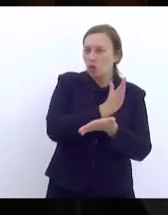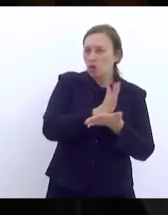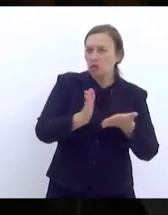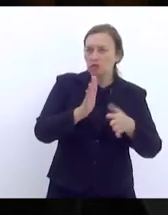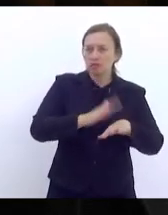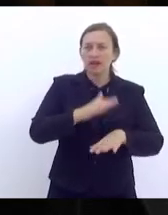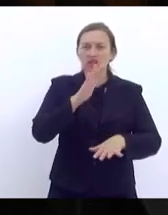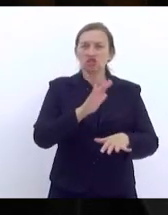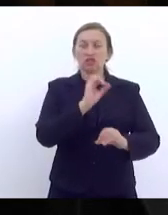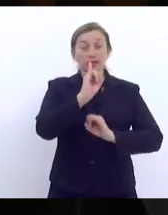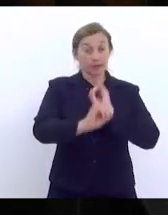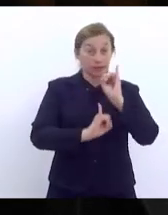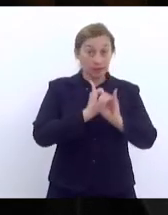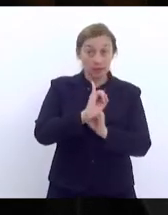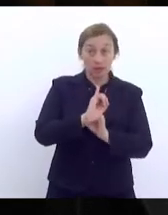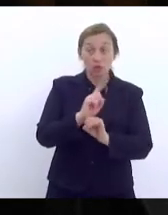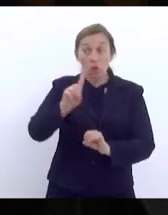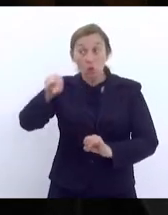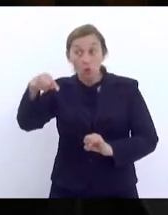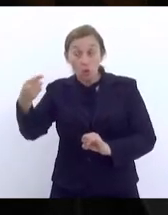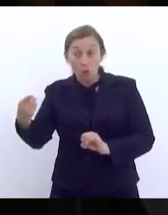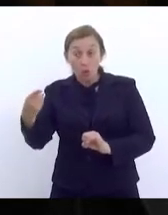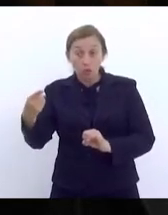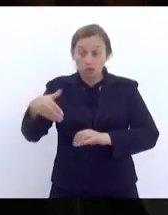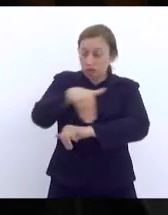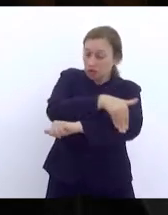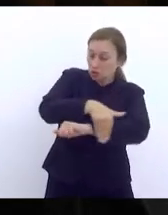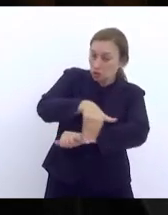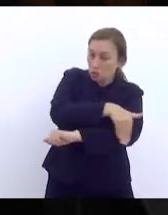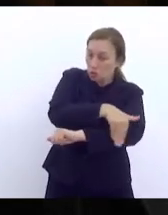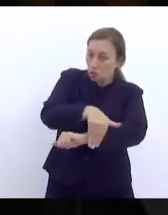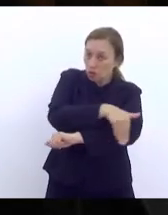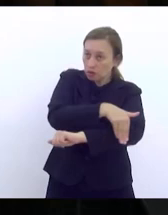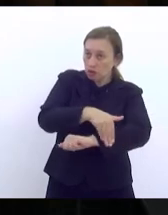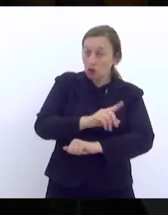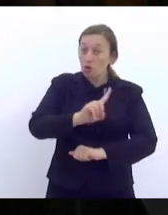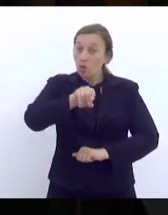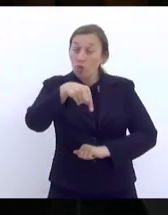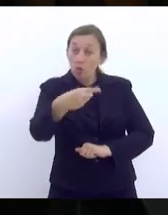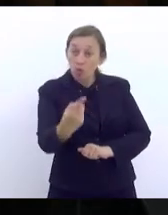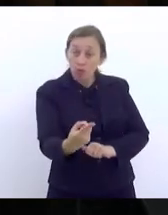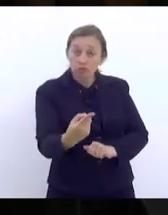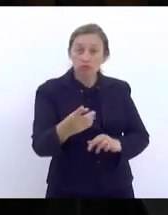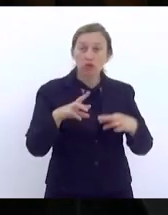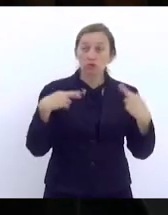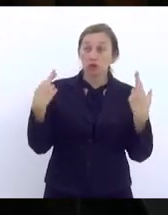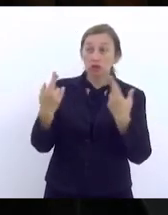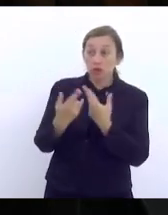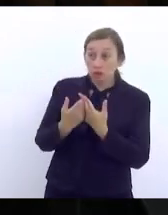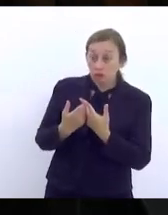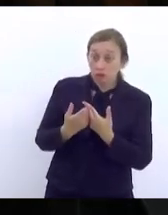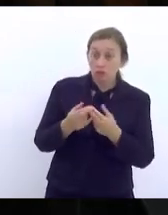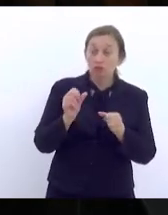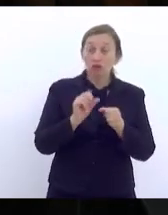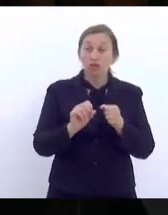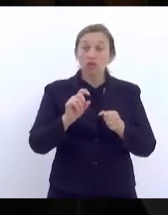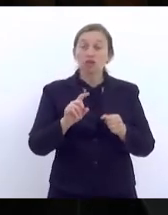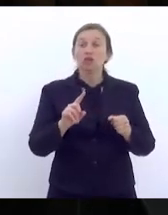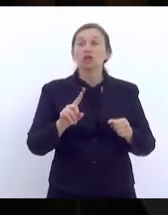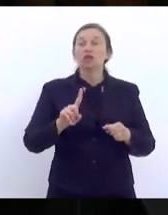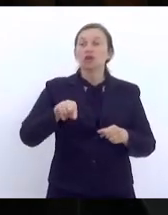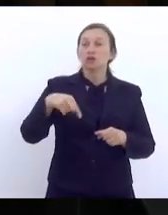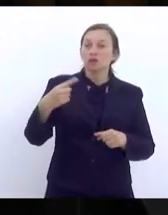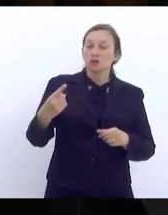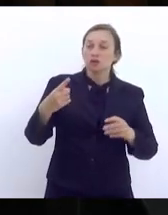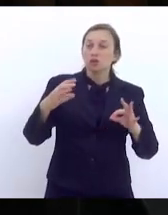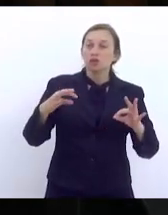internet outros mas nas ruas outros fazendo reunião e a grande maioria um